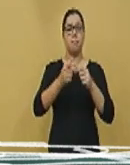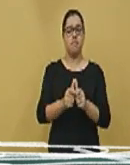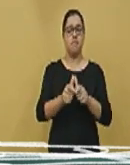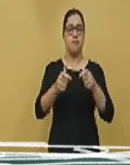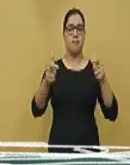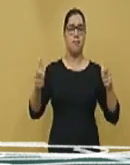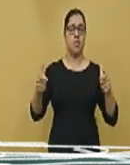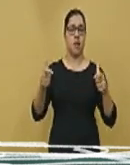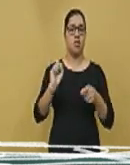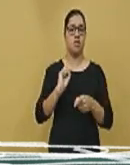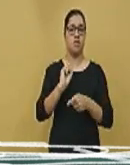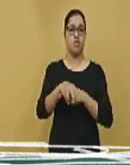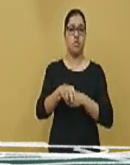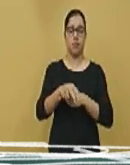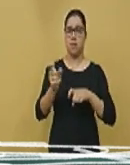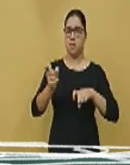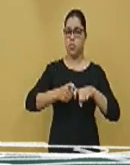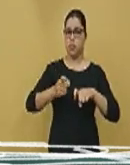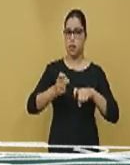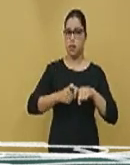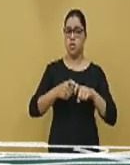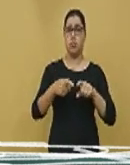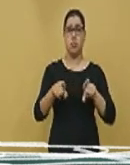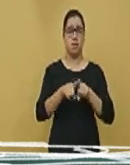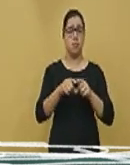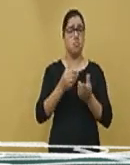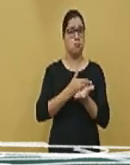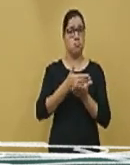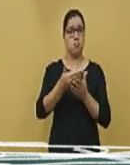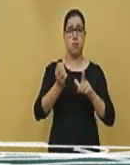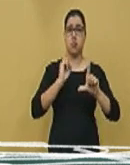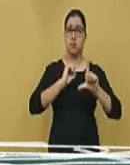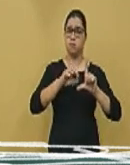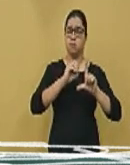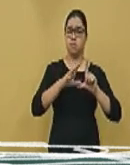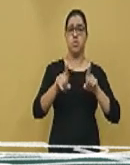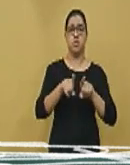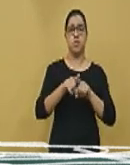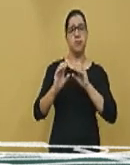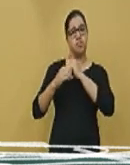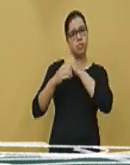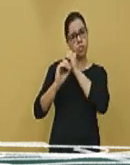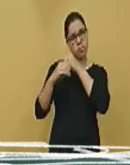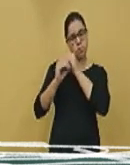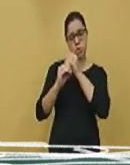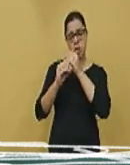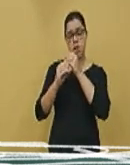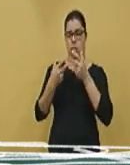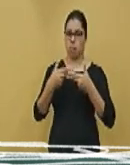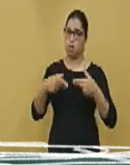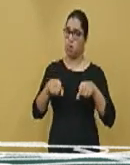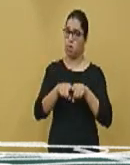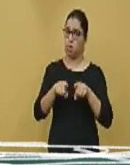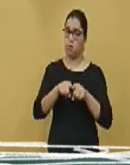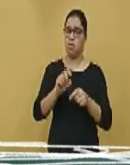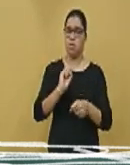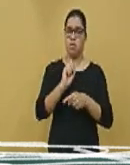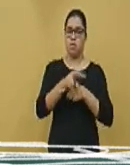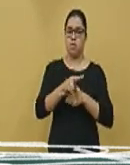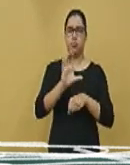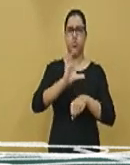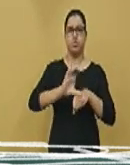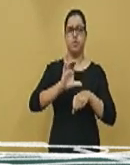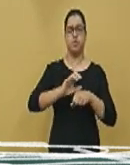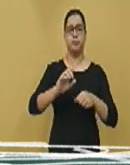abrimos cursos de licenciatura, cursos de engenharia e ampliamos essas vagas da medicina. Foram